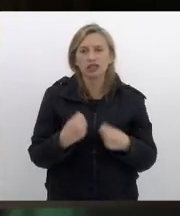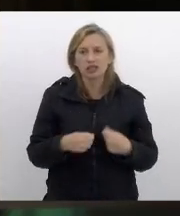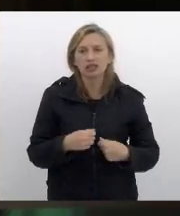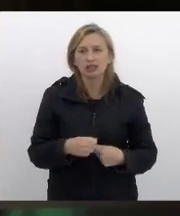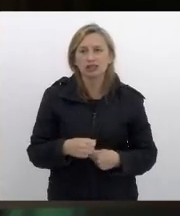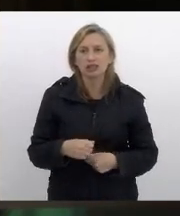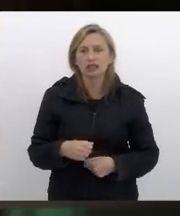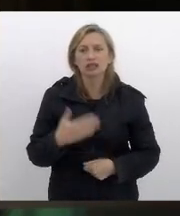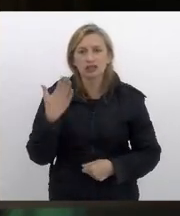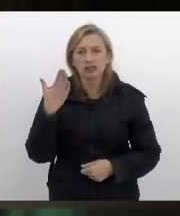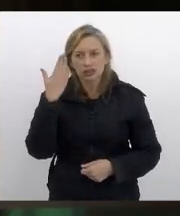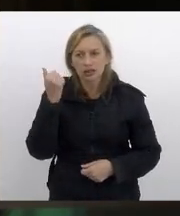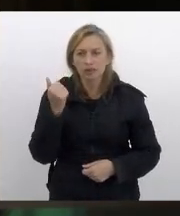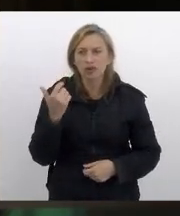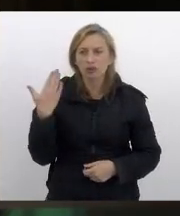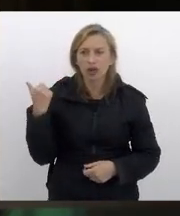lado.